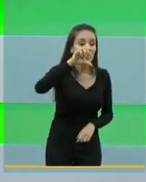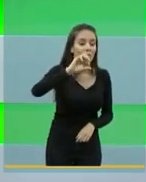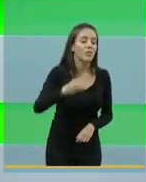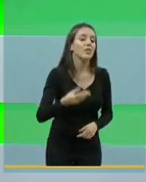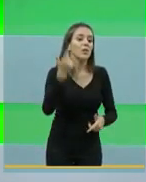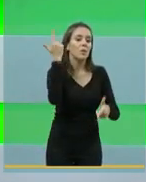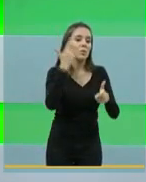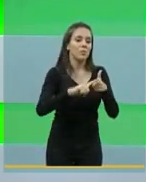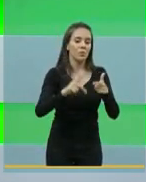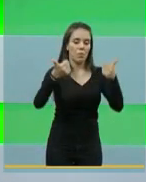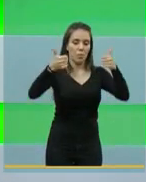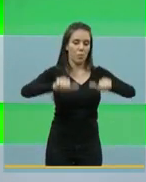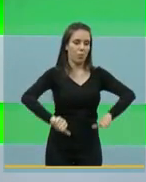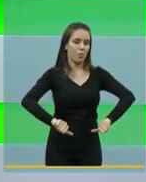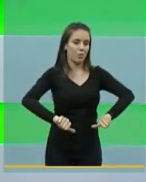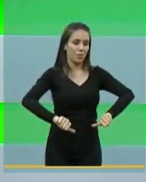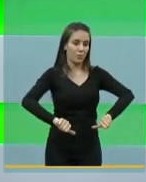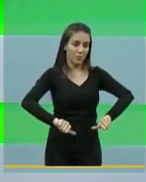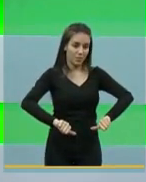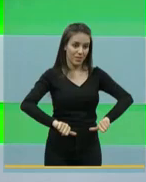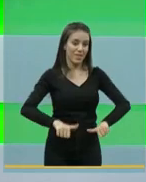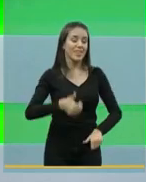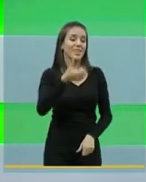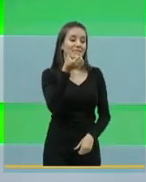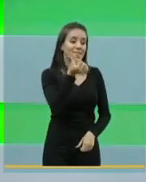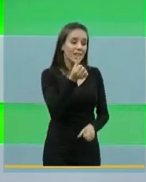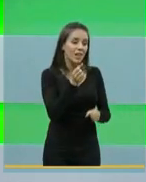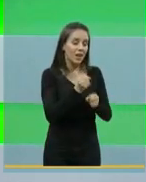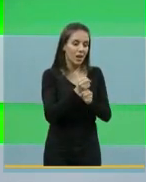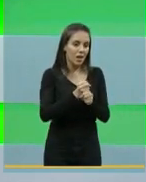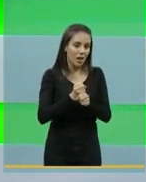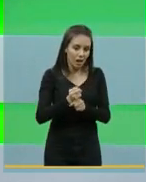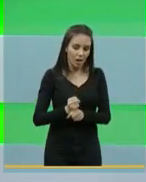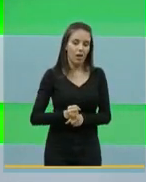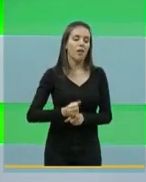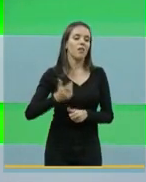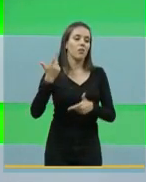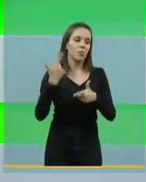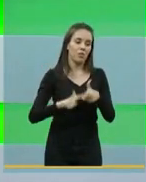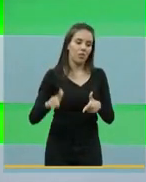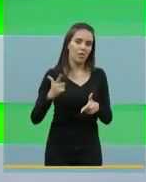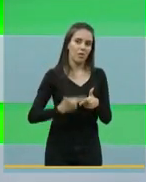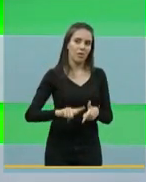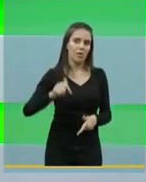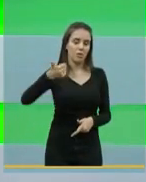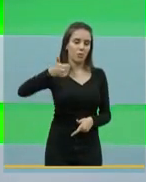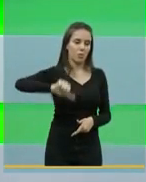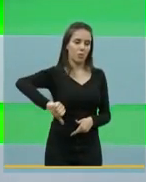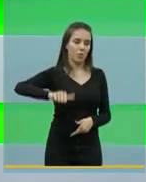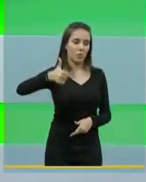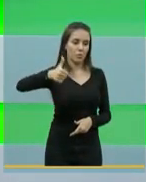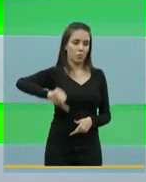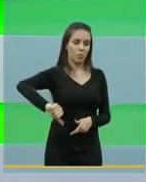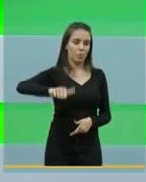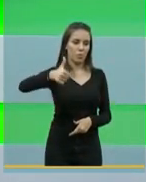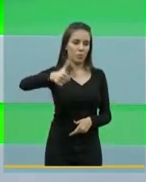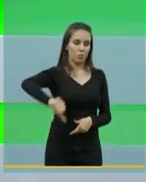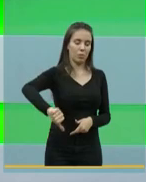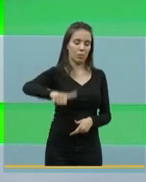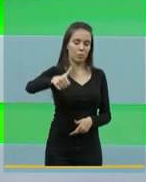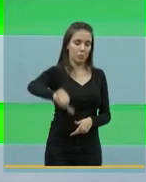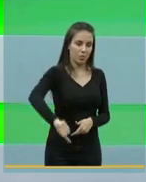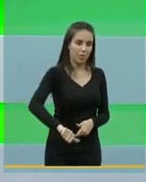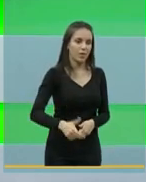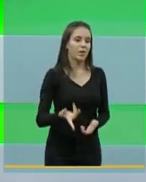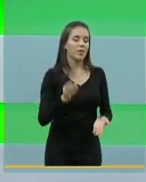déficit primário será o sexto ano de déficit primário não paga dívida dívida pública